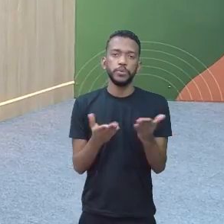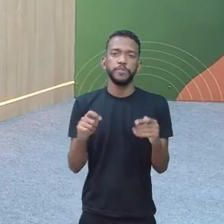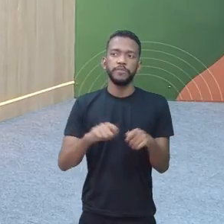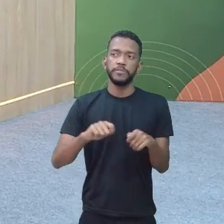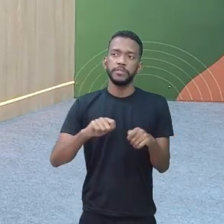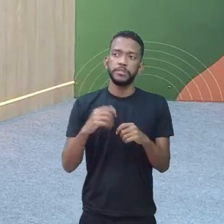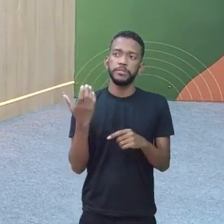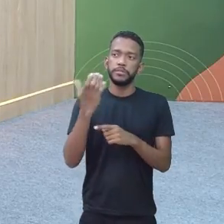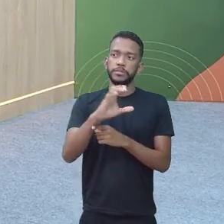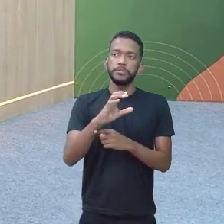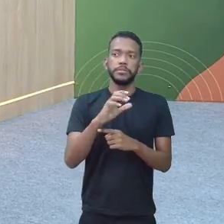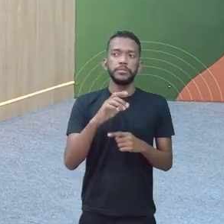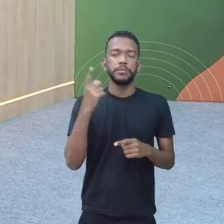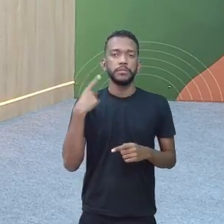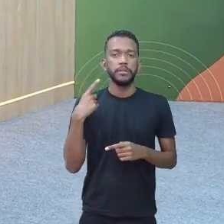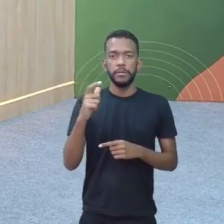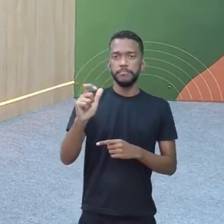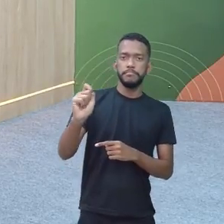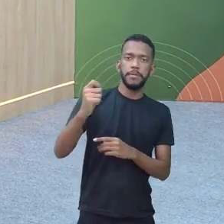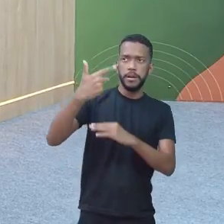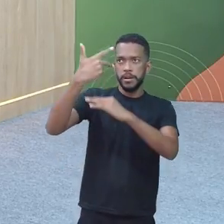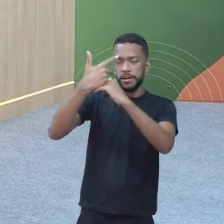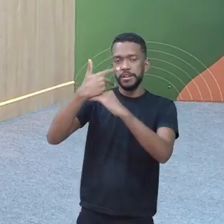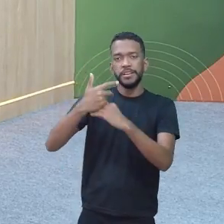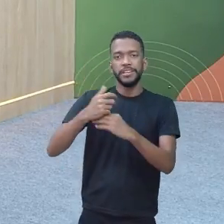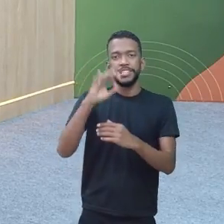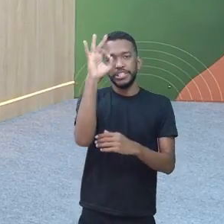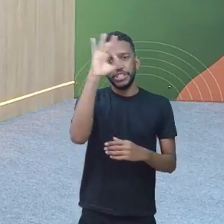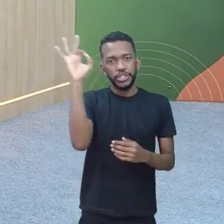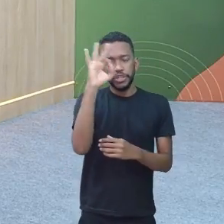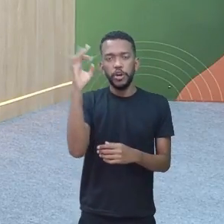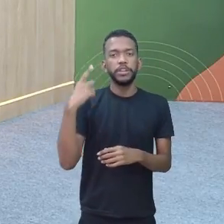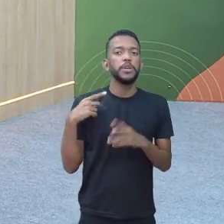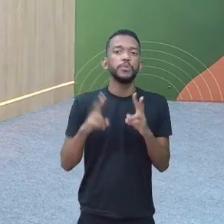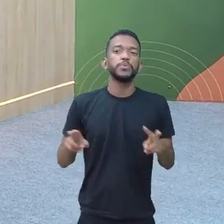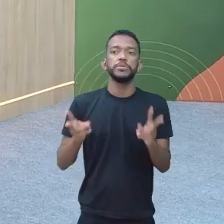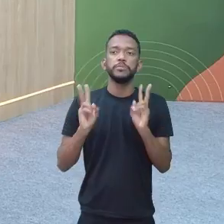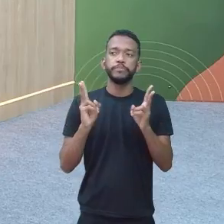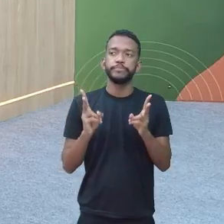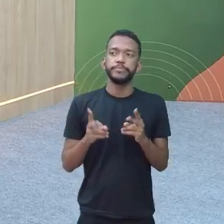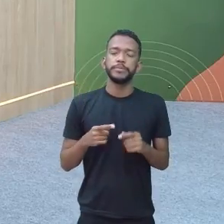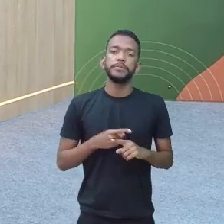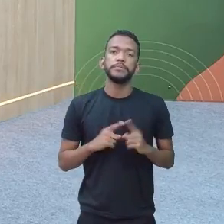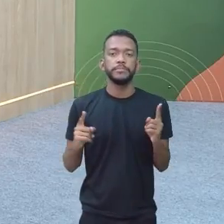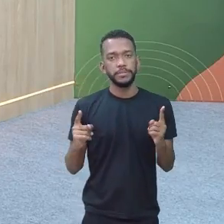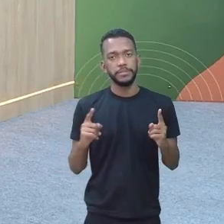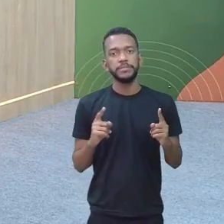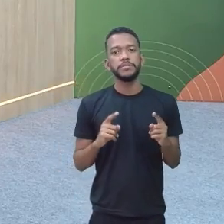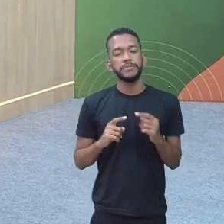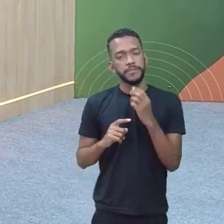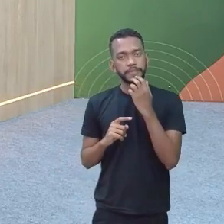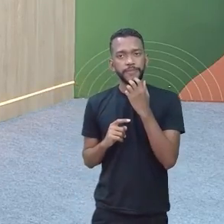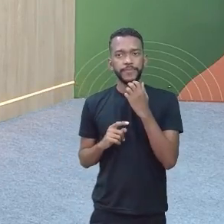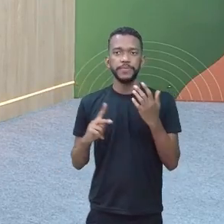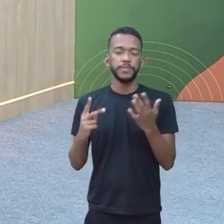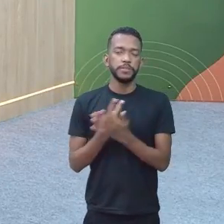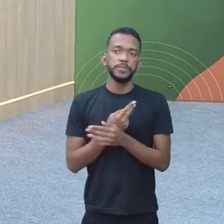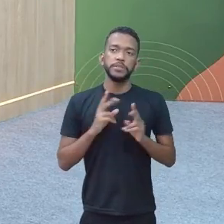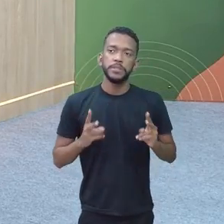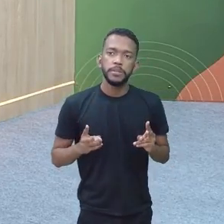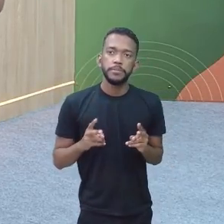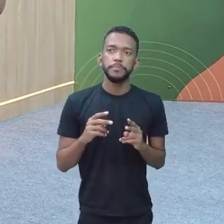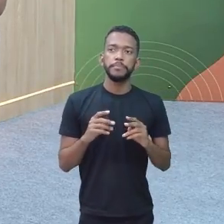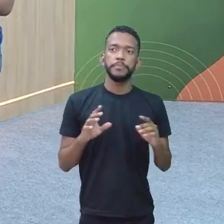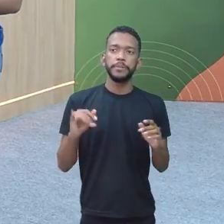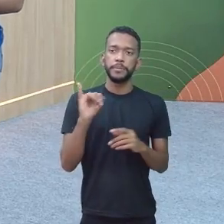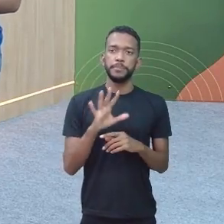post, um stories, e de repente todo mundo está usando a mesma expressão, independente da foto. Mas, normalmente, ele acontece acompanhado